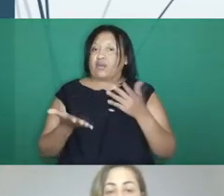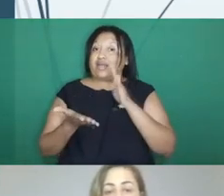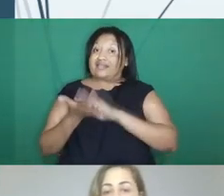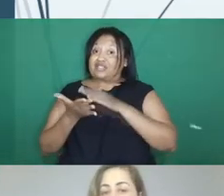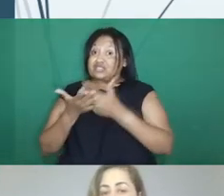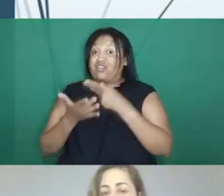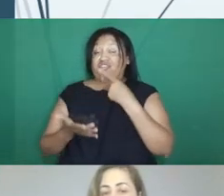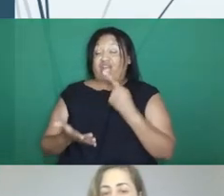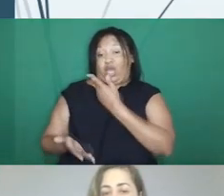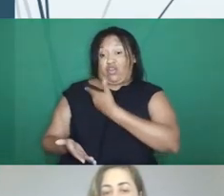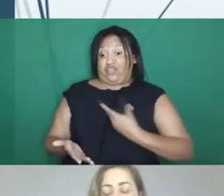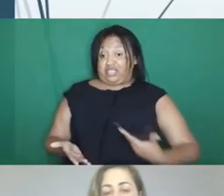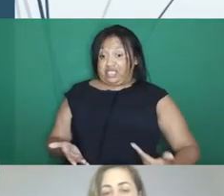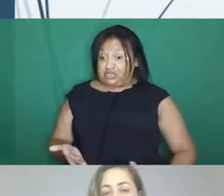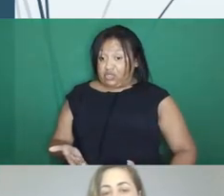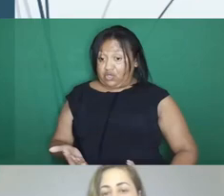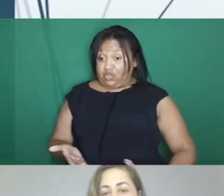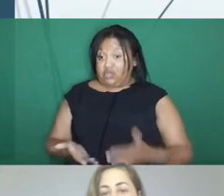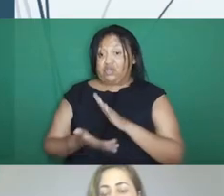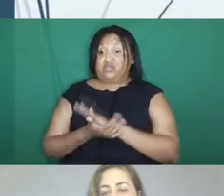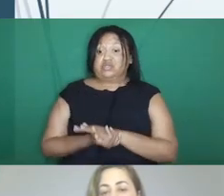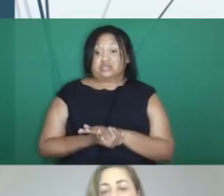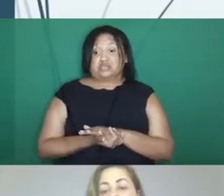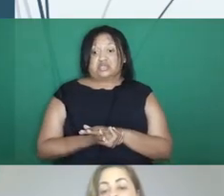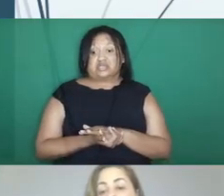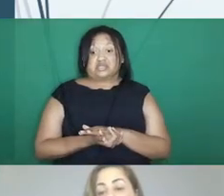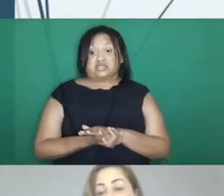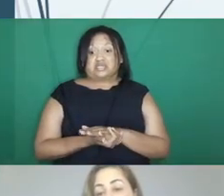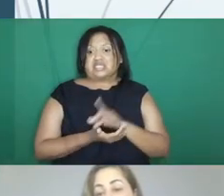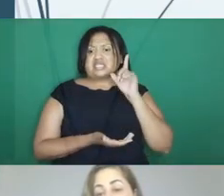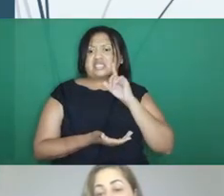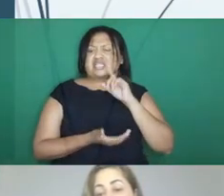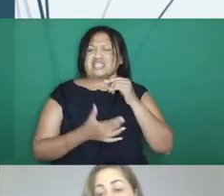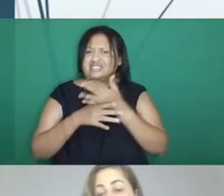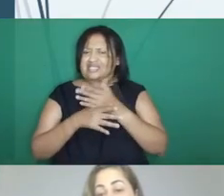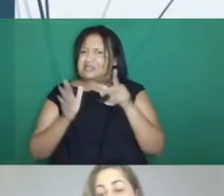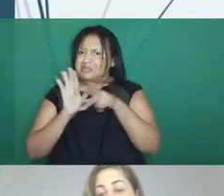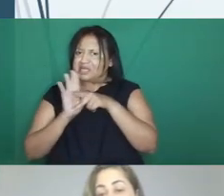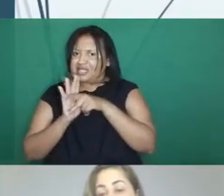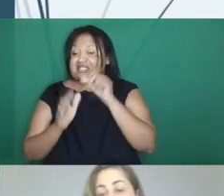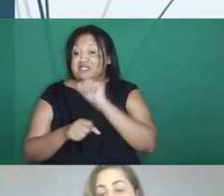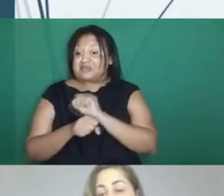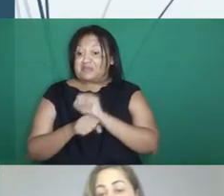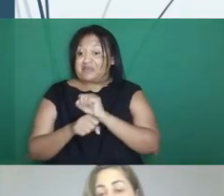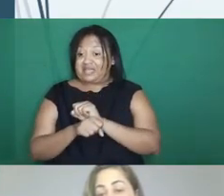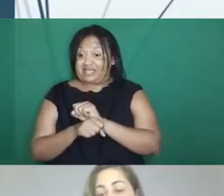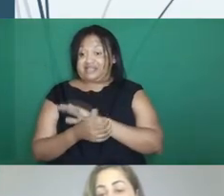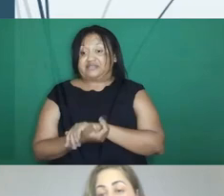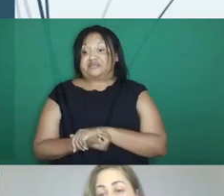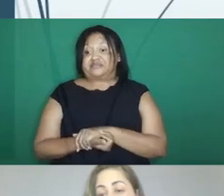de kentuck E aí o nome dele é Andy vache Ele disse o quê que ele espera olha aqui ó